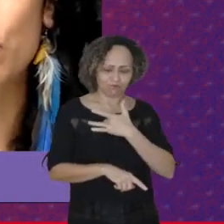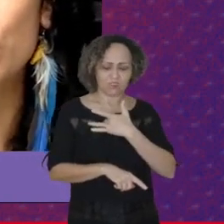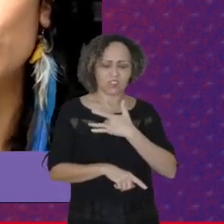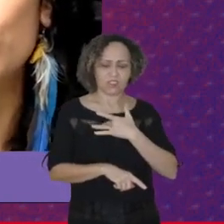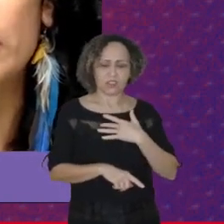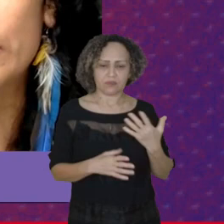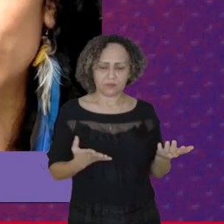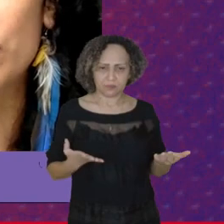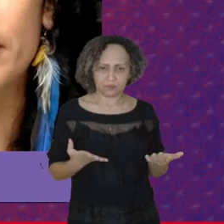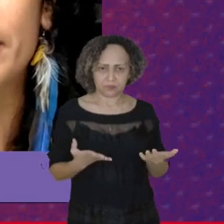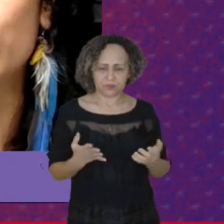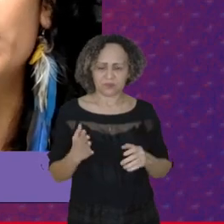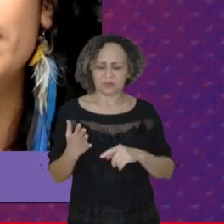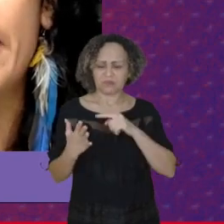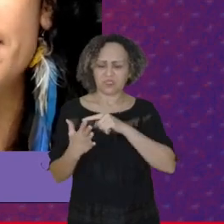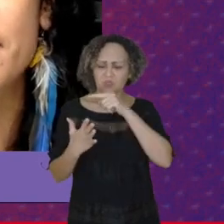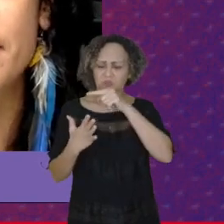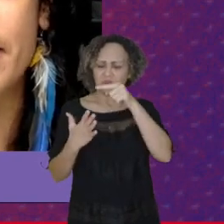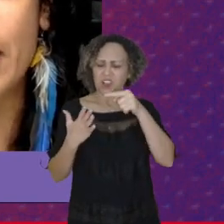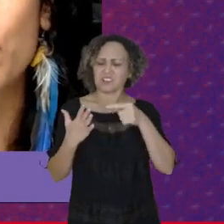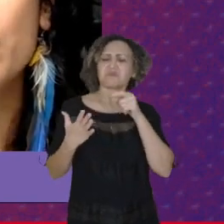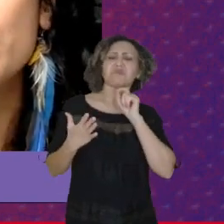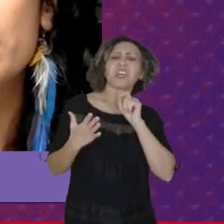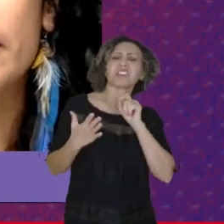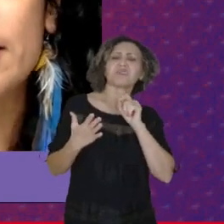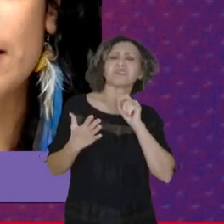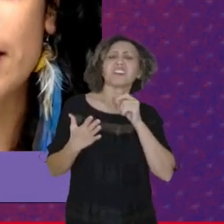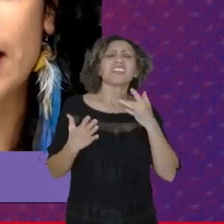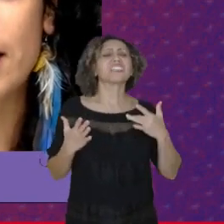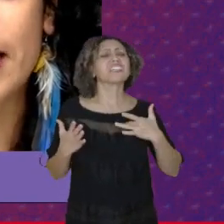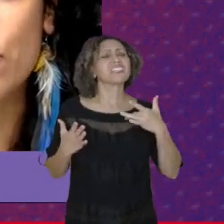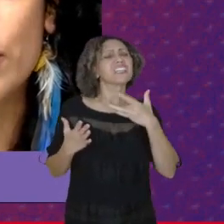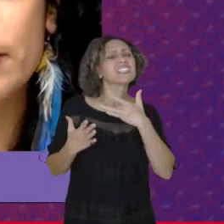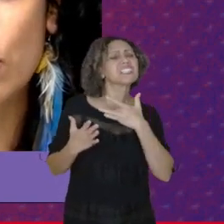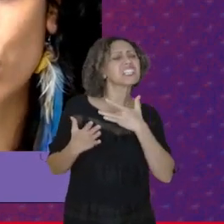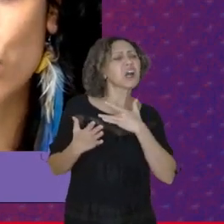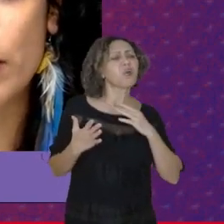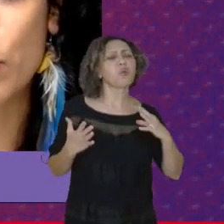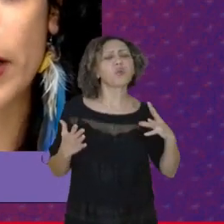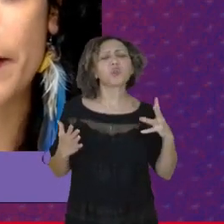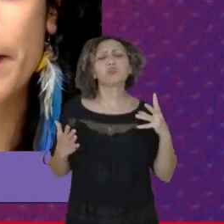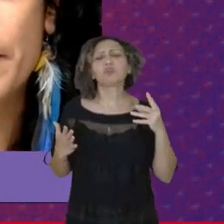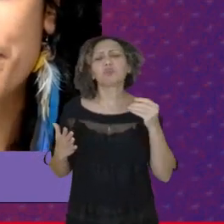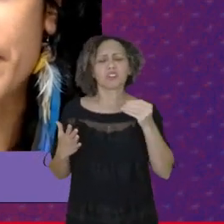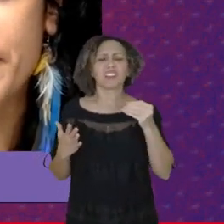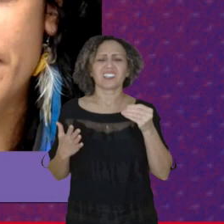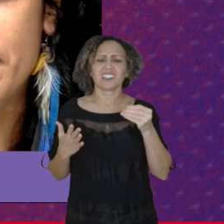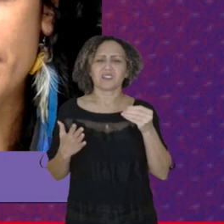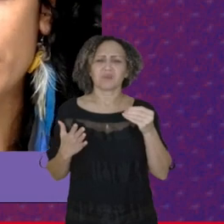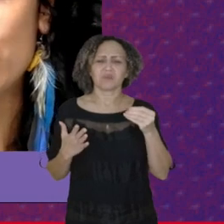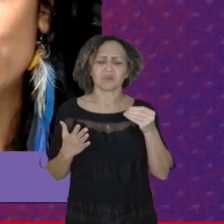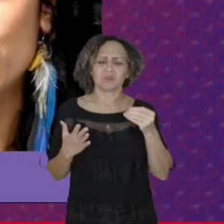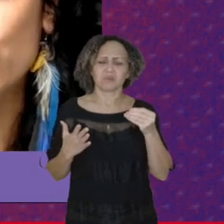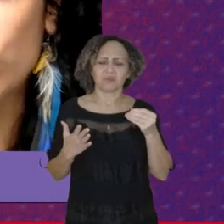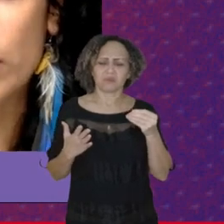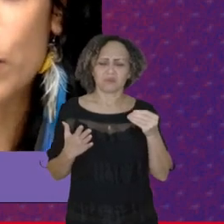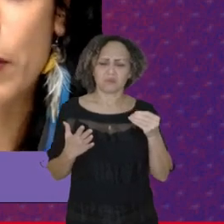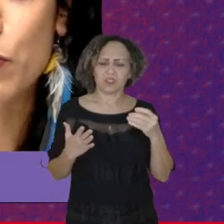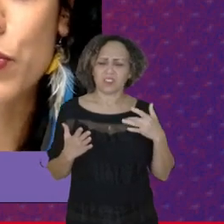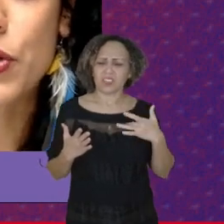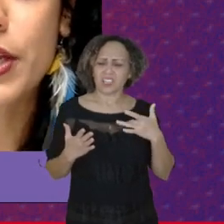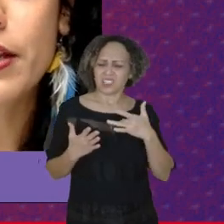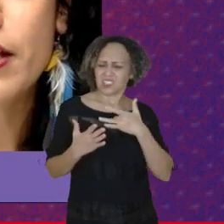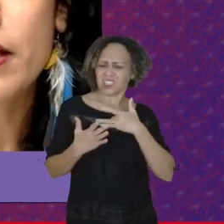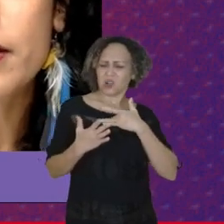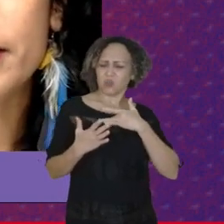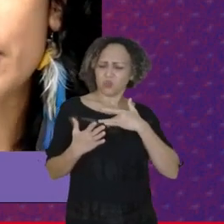da concepção da saúde integral, do que é esse integral, o que é essa integralidade da saúde da mulher que a gente lutou